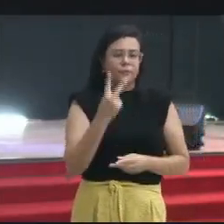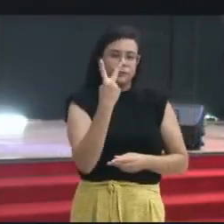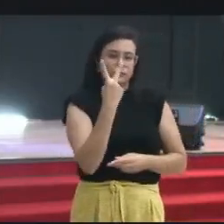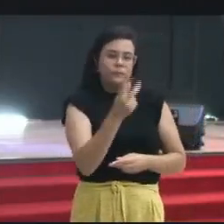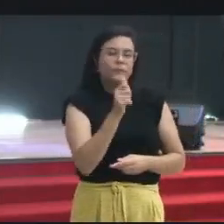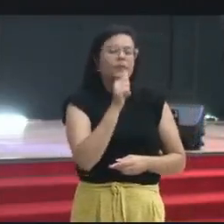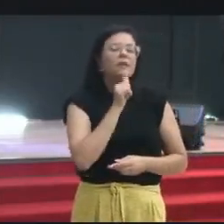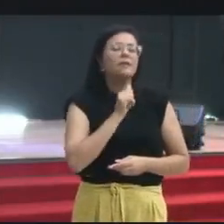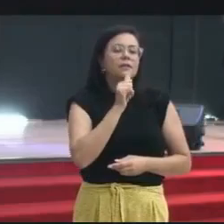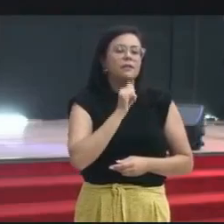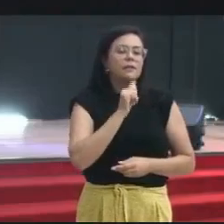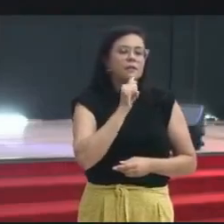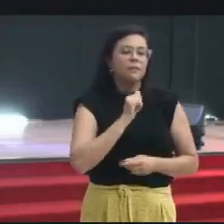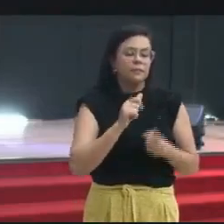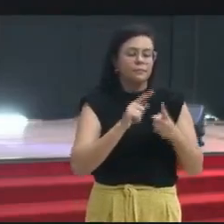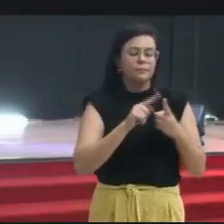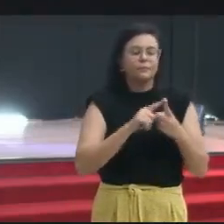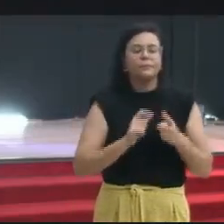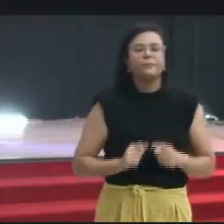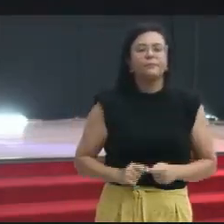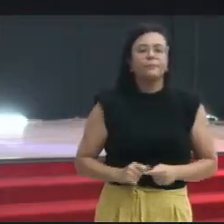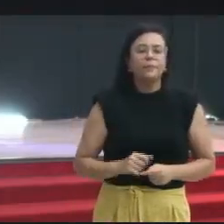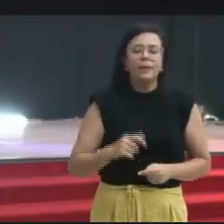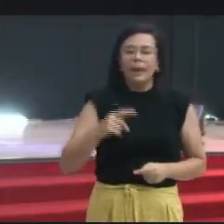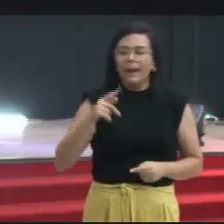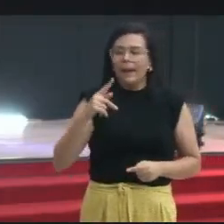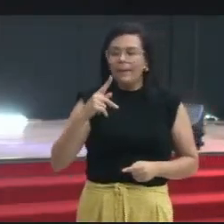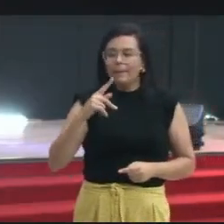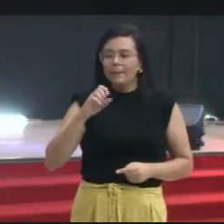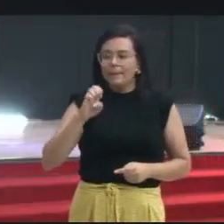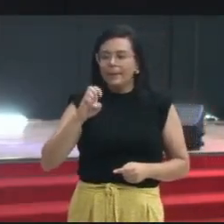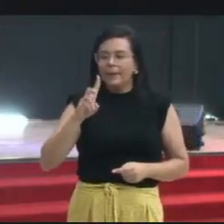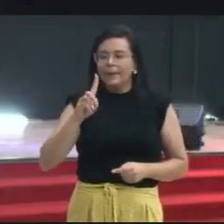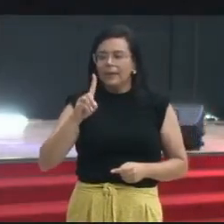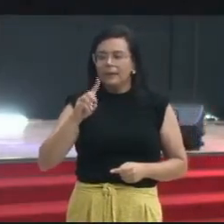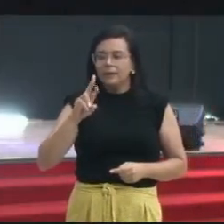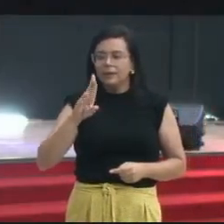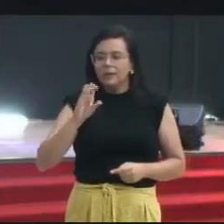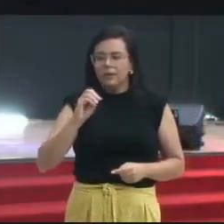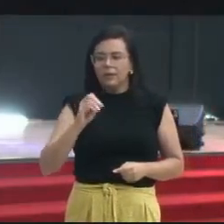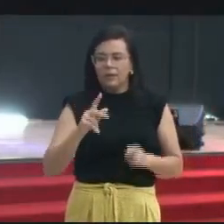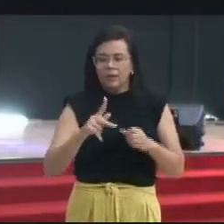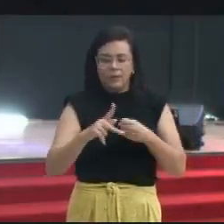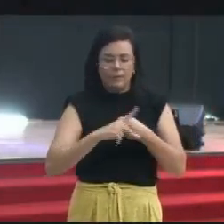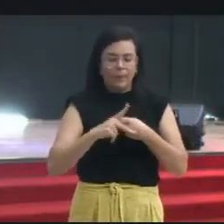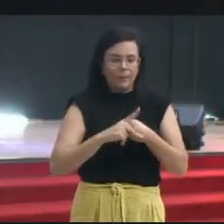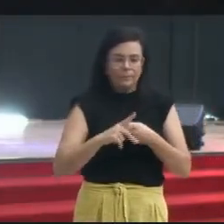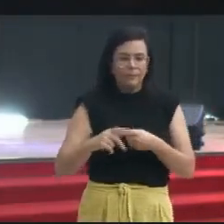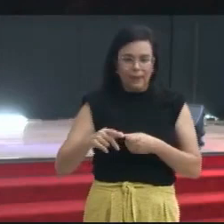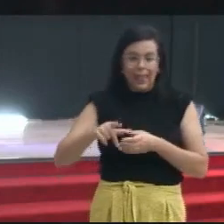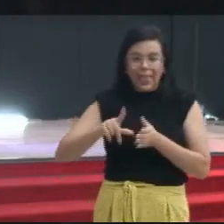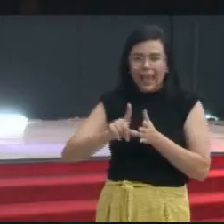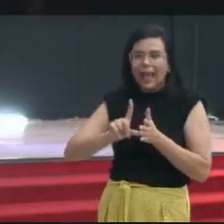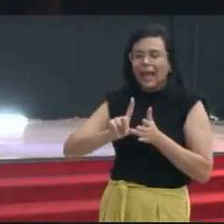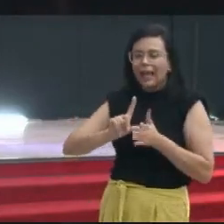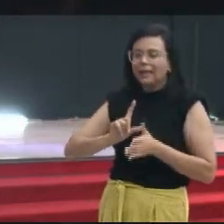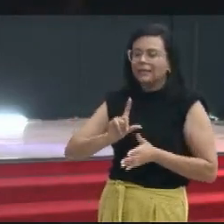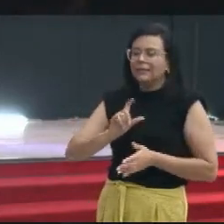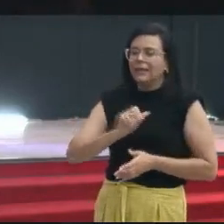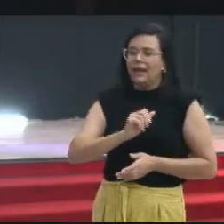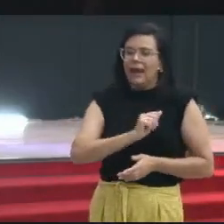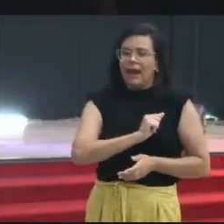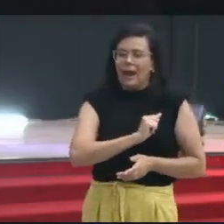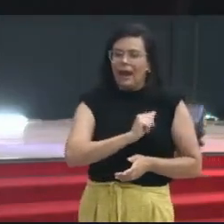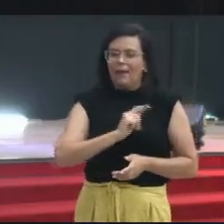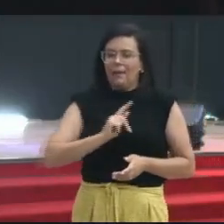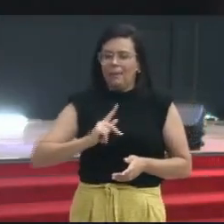ponto aqui. O primeiro exemplo é Pedro. Pedro, antes de ser apóstolo, antes de